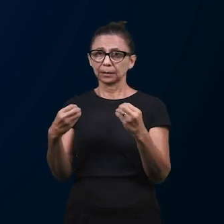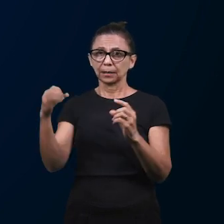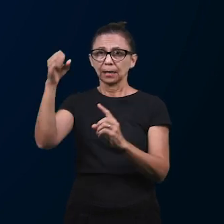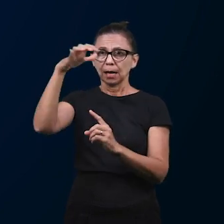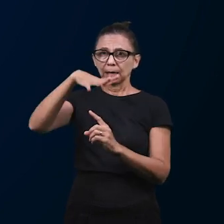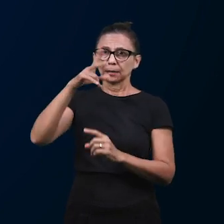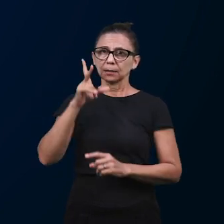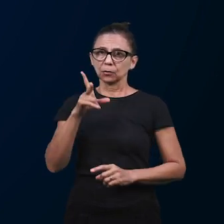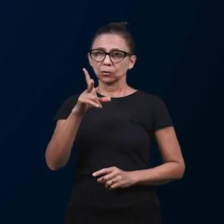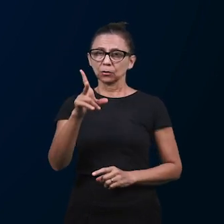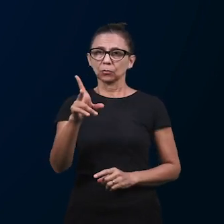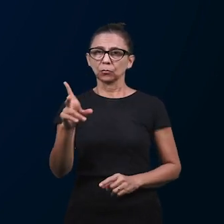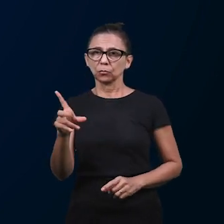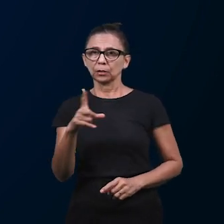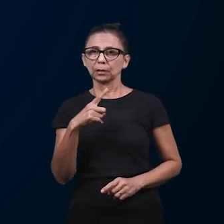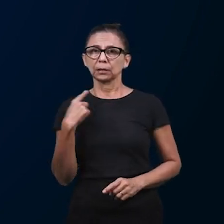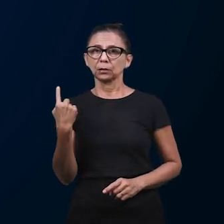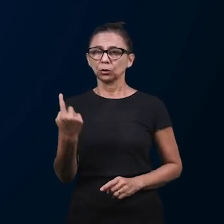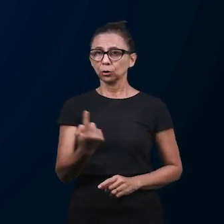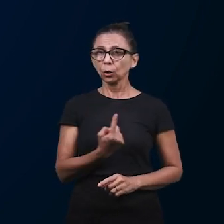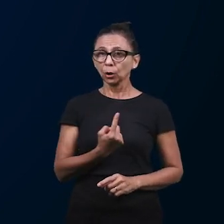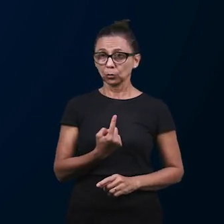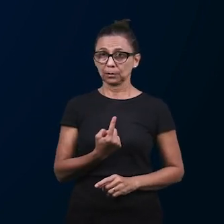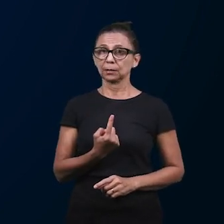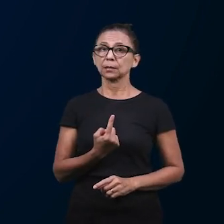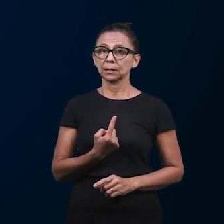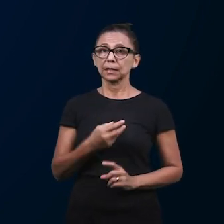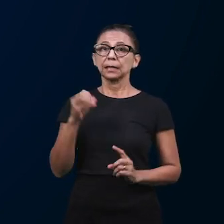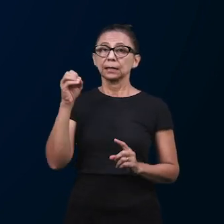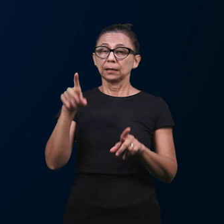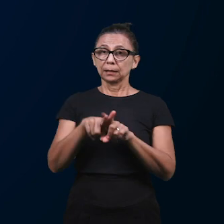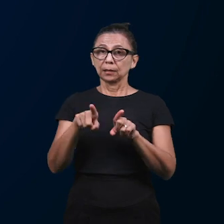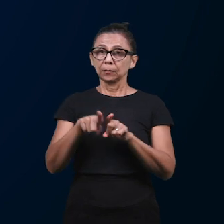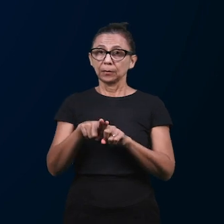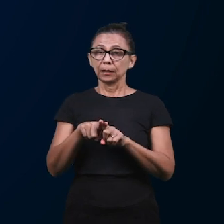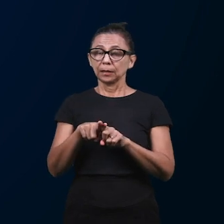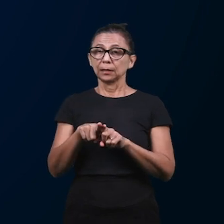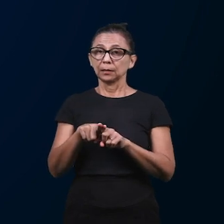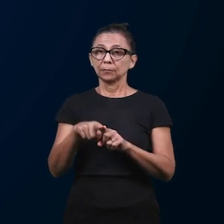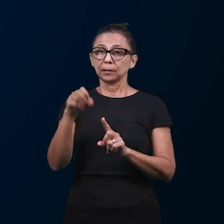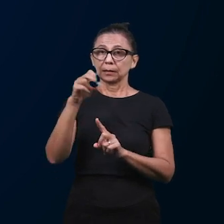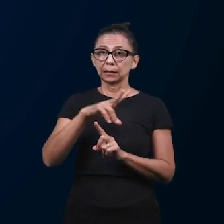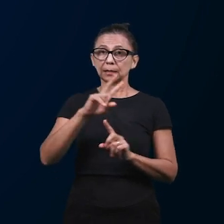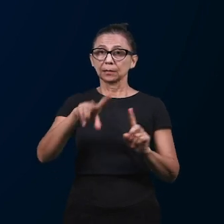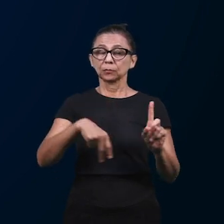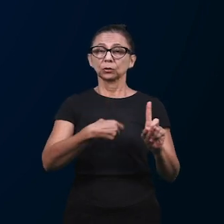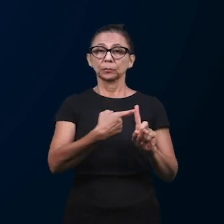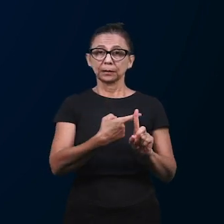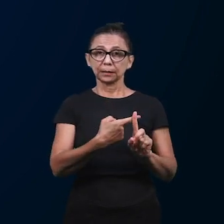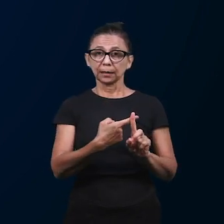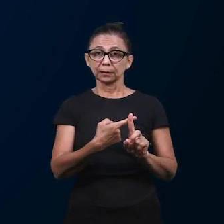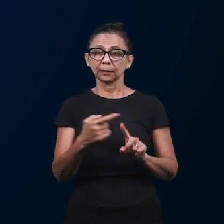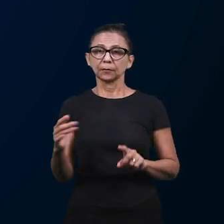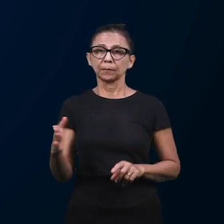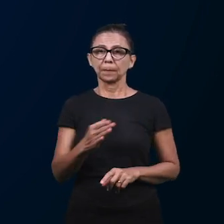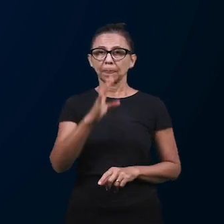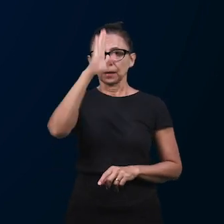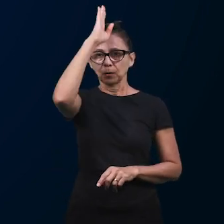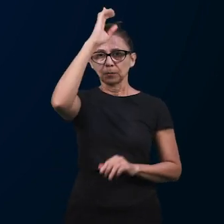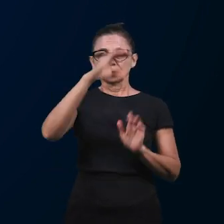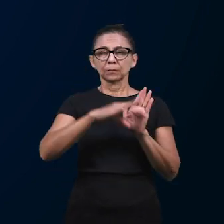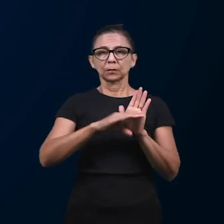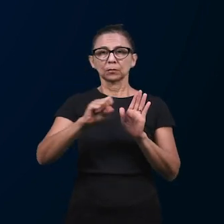sobre nós e para que possamos fazer com que a graça seja multiplicada. Em Romanos, capítulo